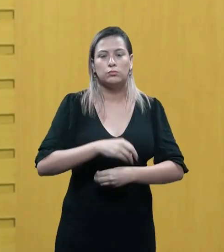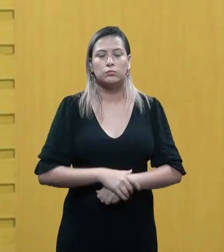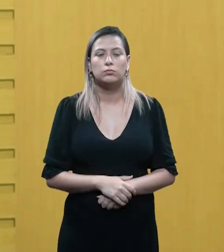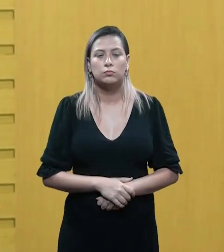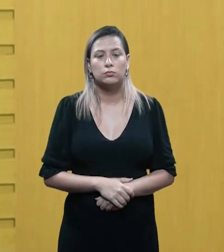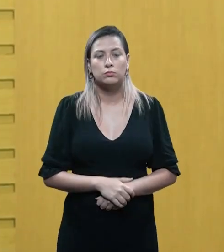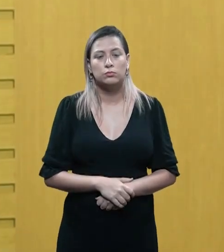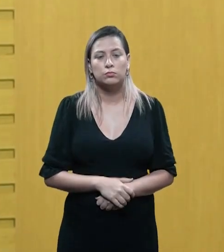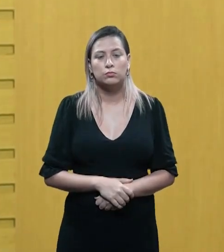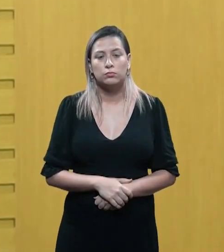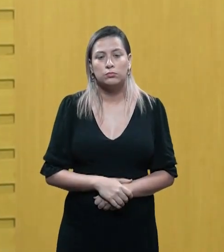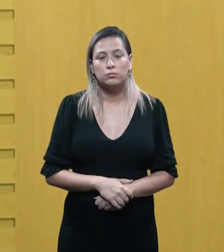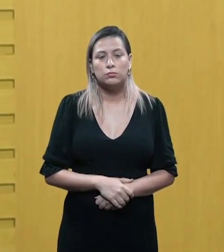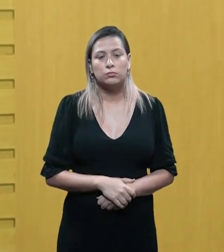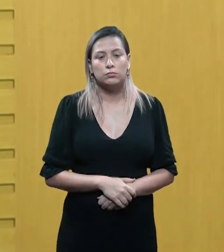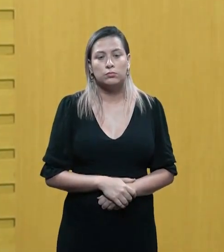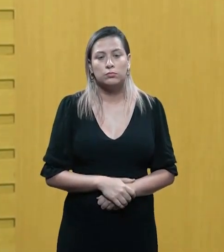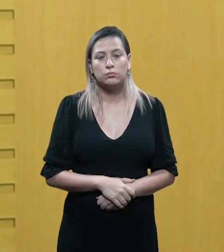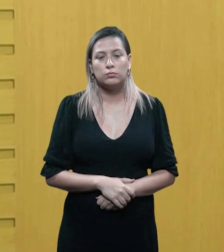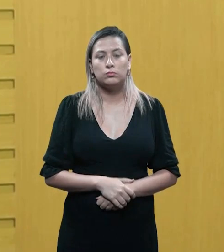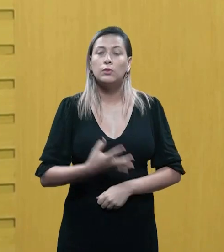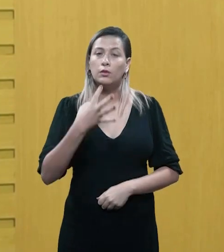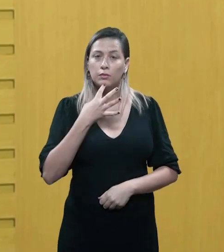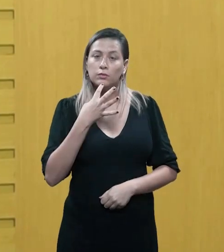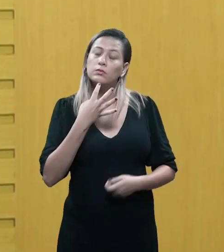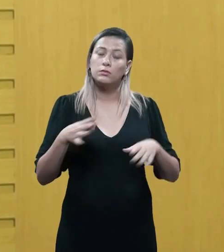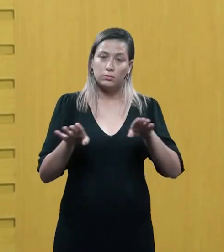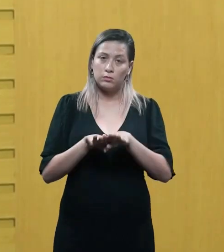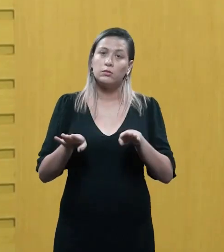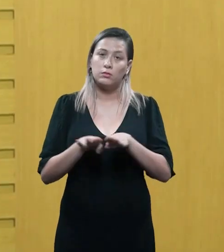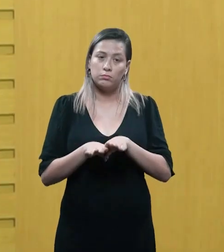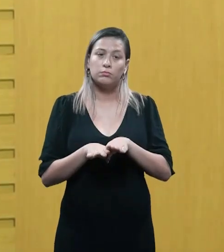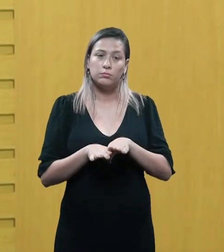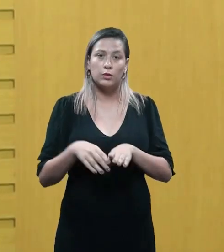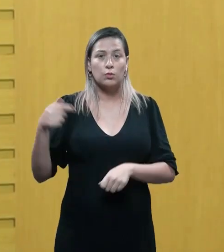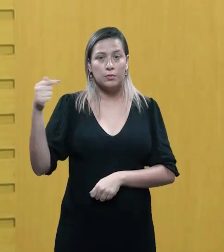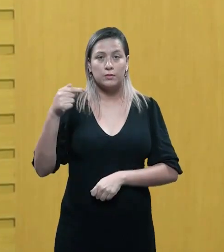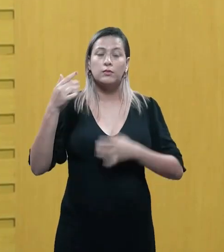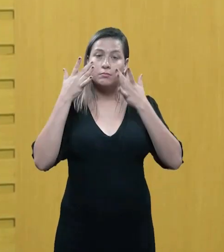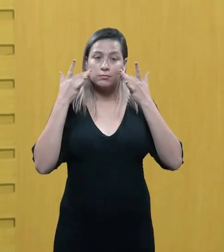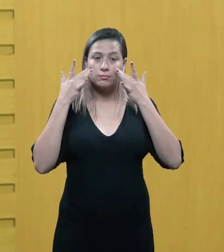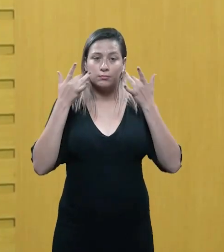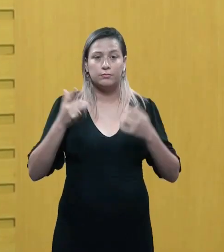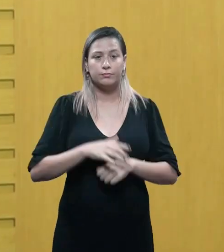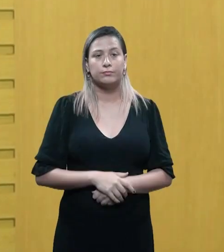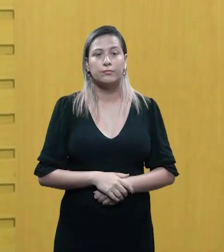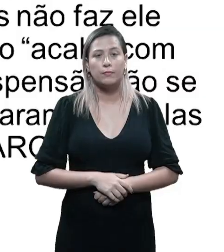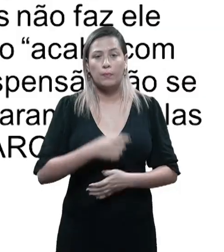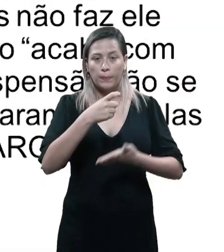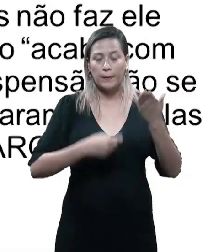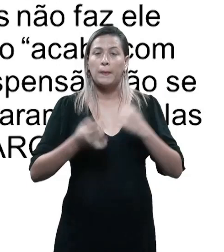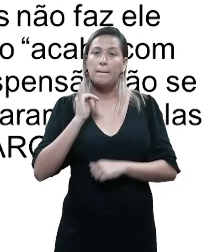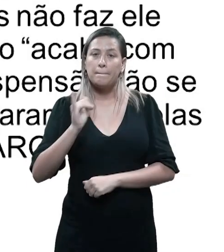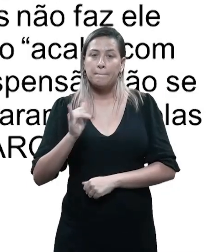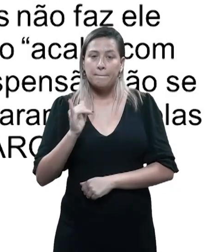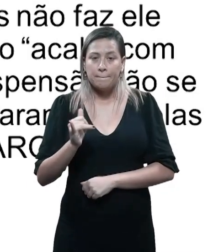filmes. Então é extremamente rico e não é à toa que é conhecido também como a sétima arte.